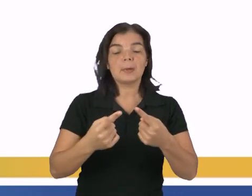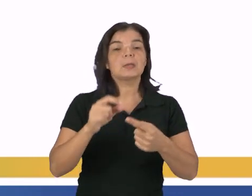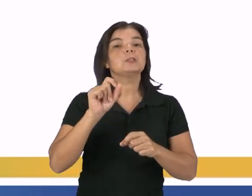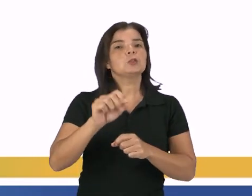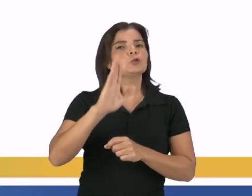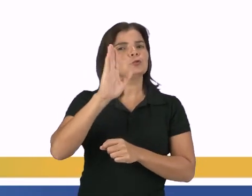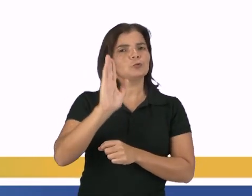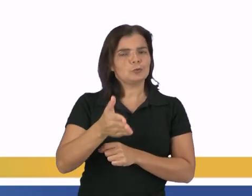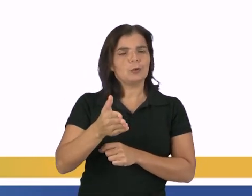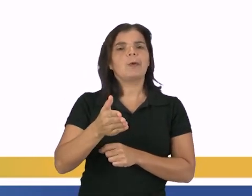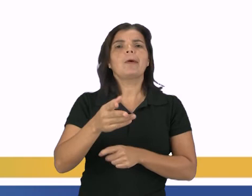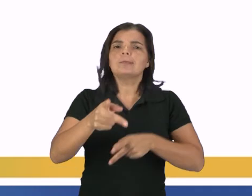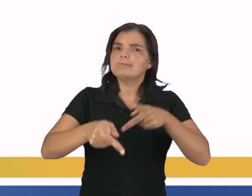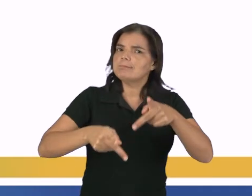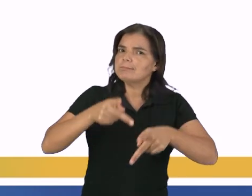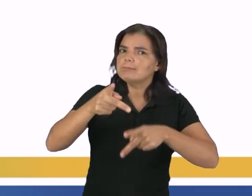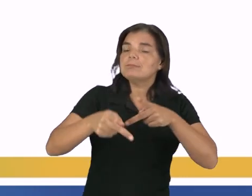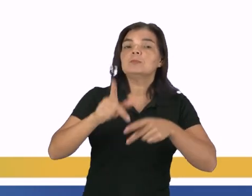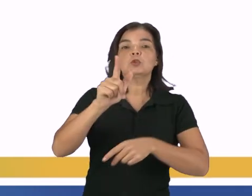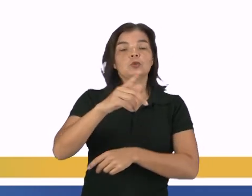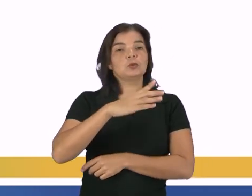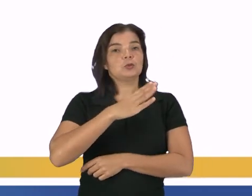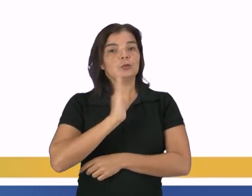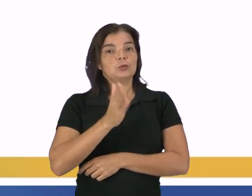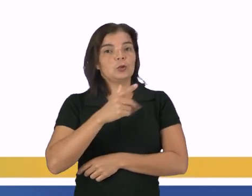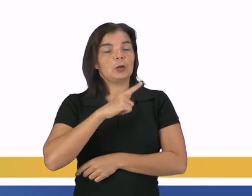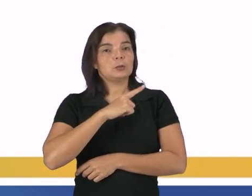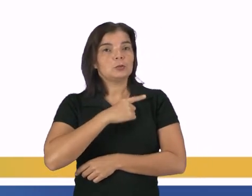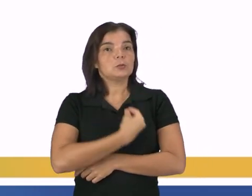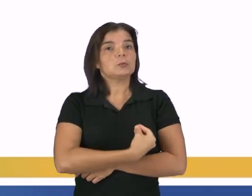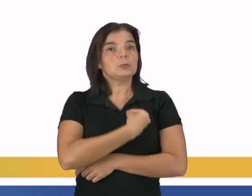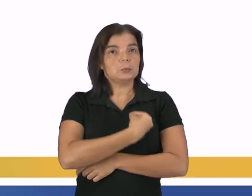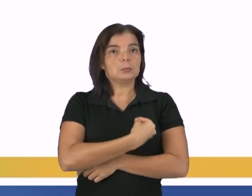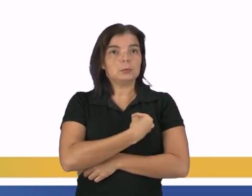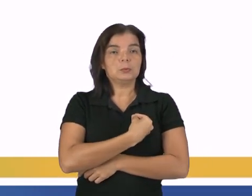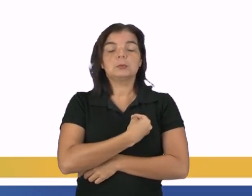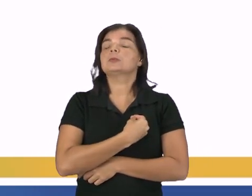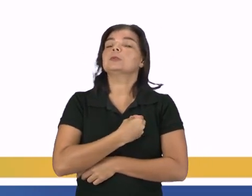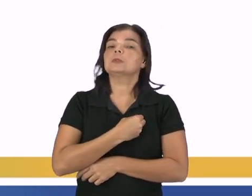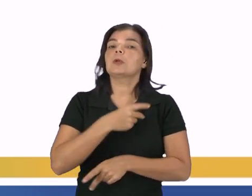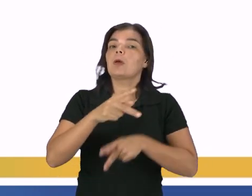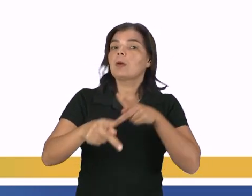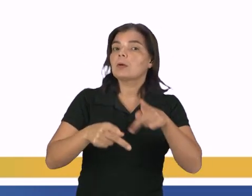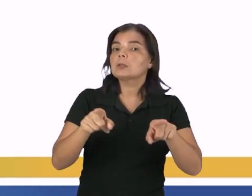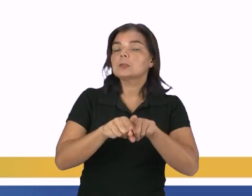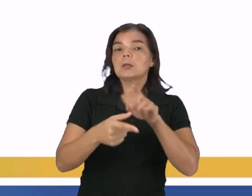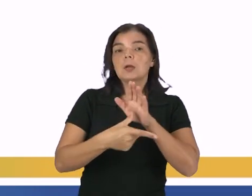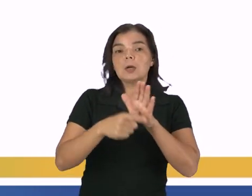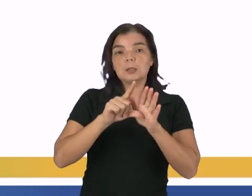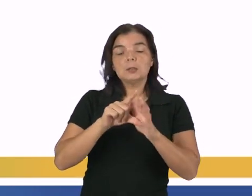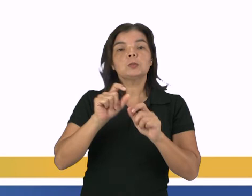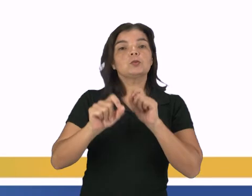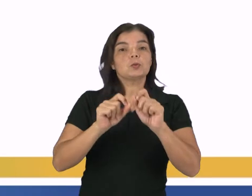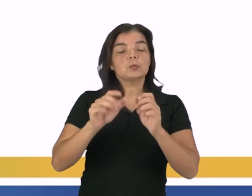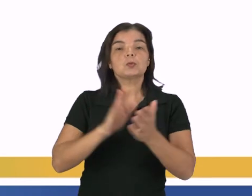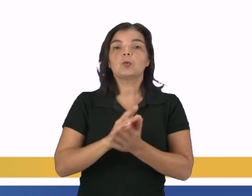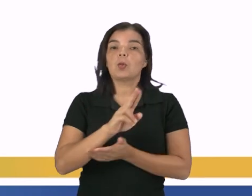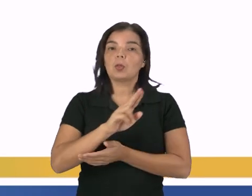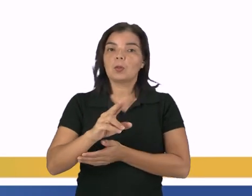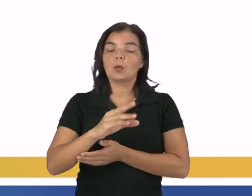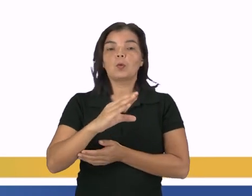ela já era povoada, já tinha habitantes, inclusive essas civilizações, antes mesmo dessa